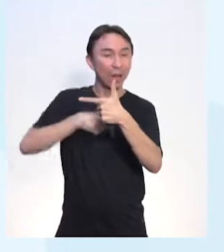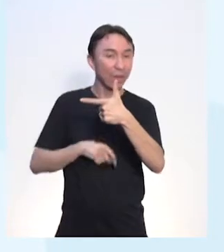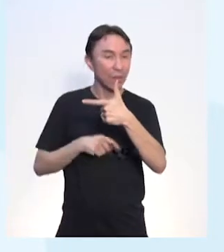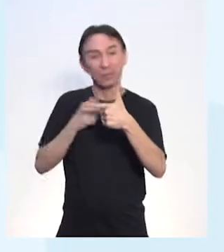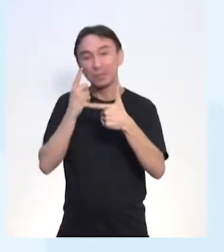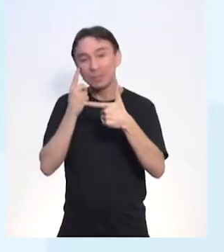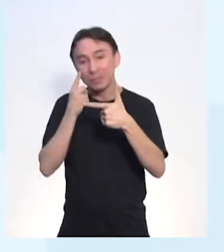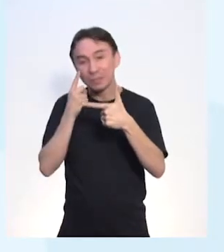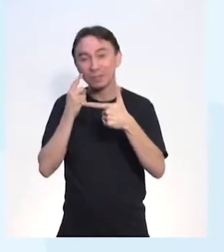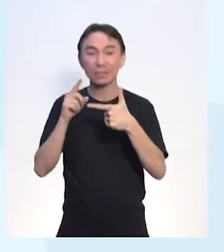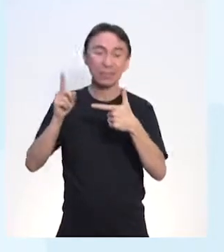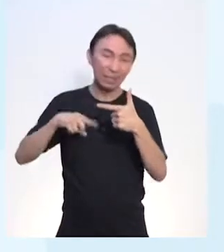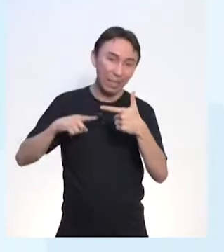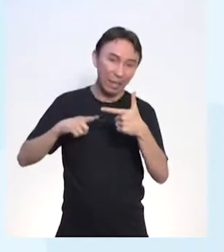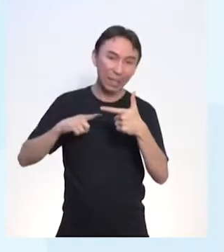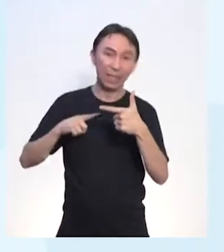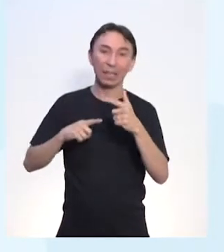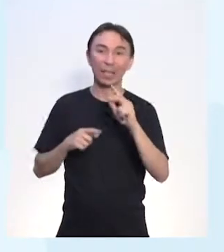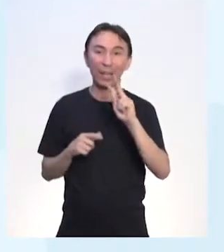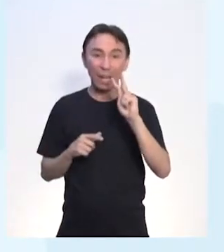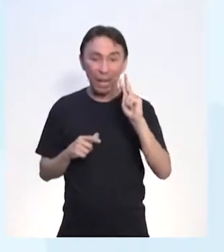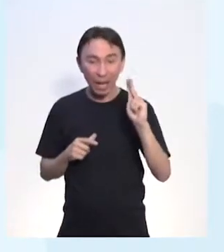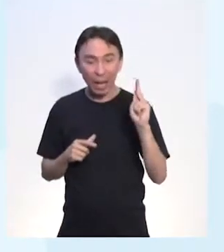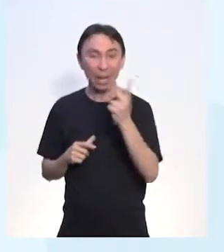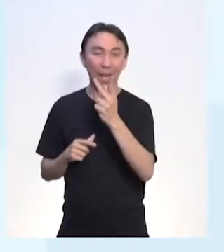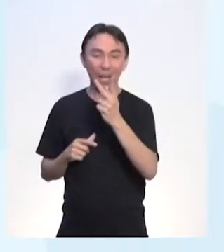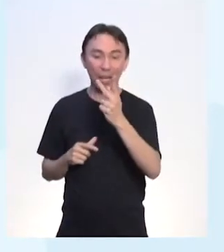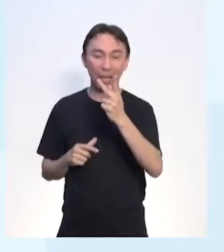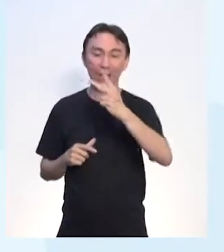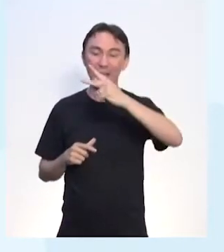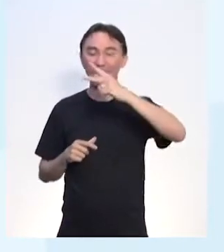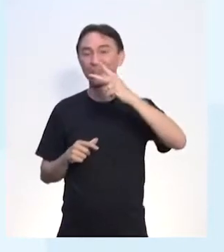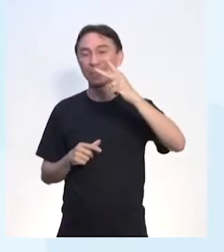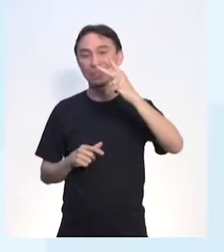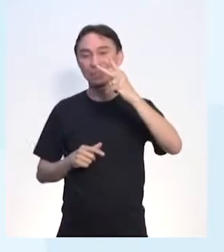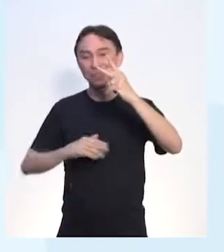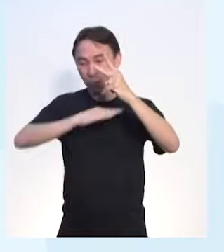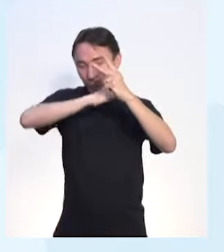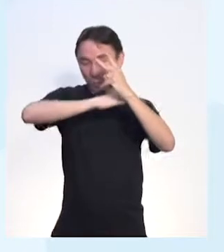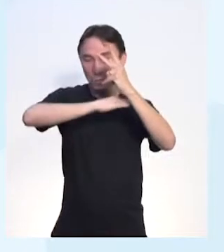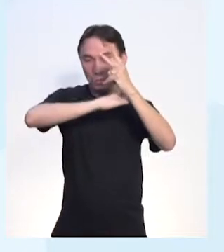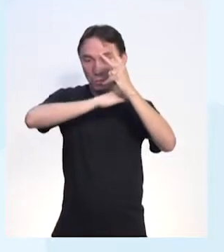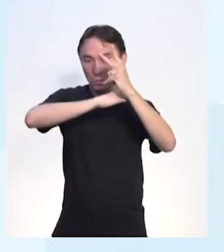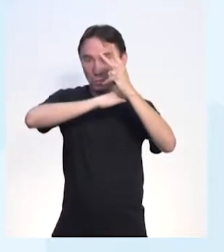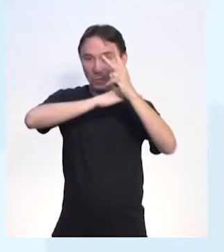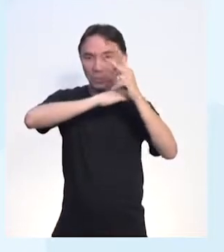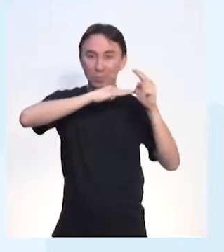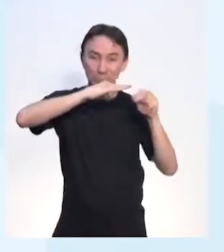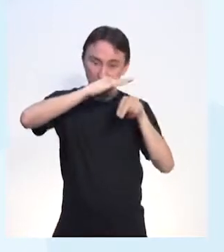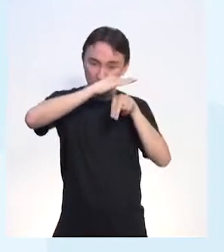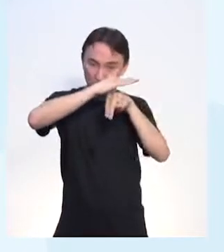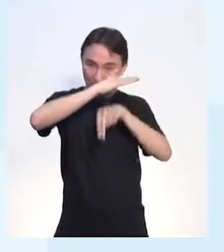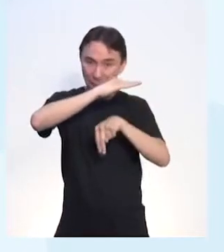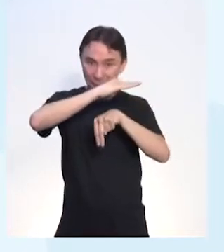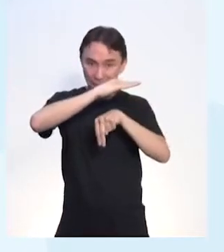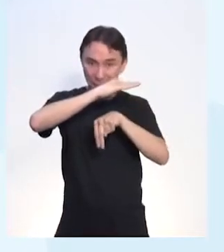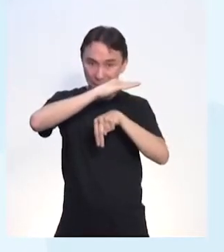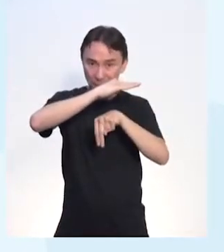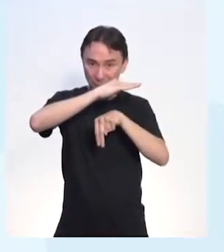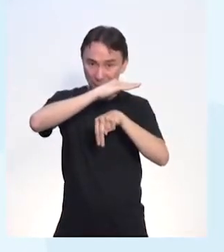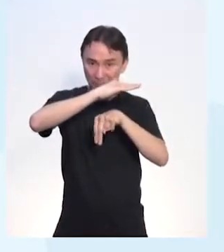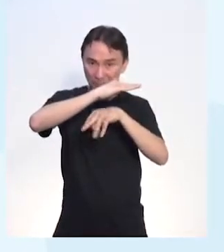que eu vou ter H sobre M. Então, o cateto menor sobre o cateto